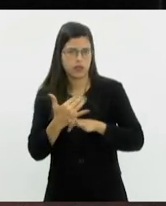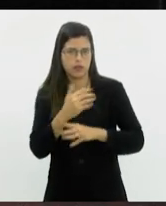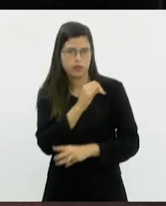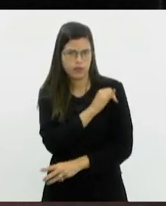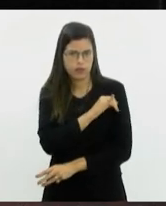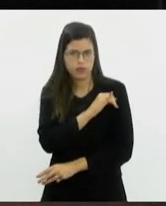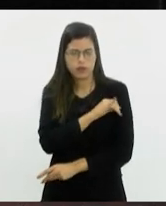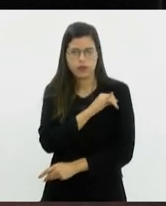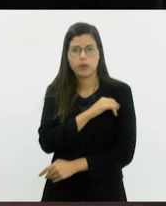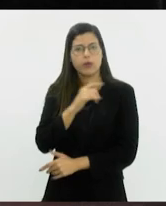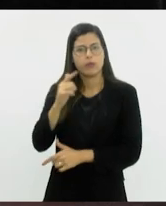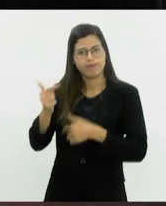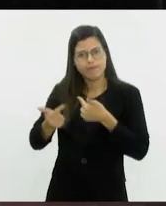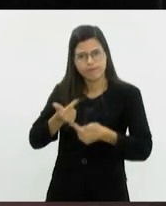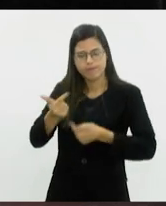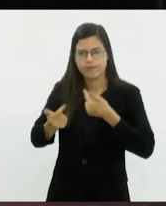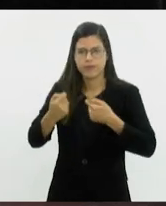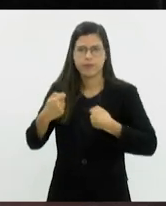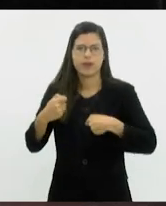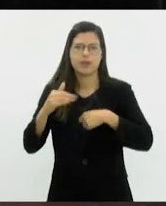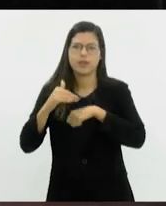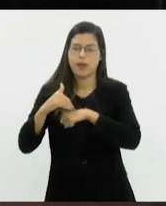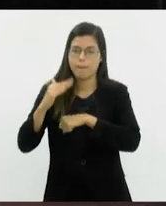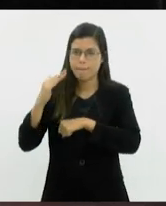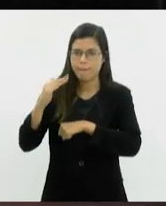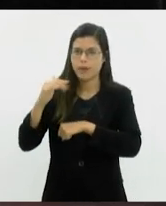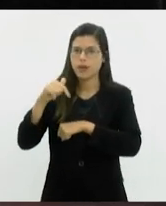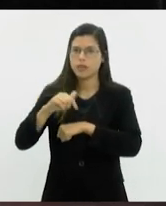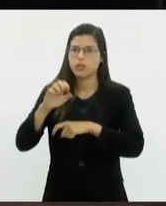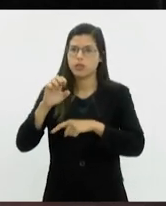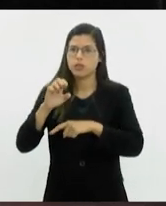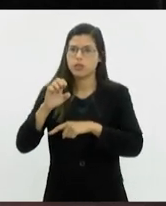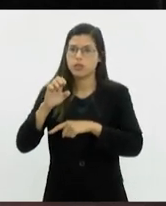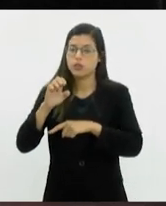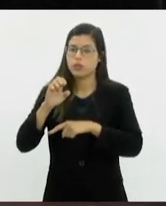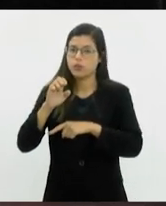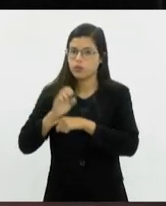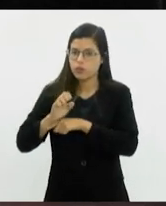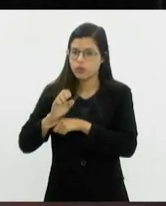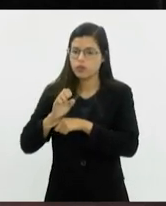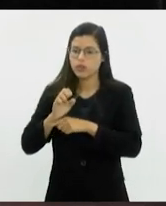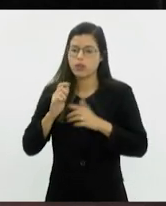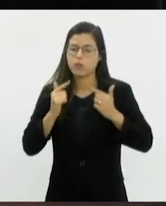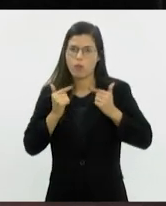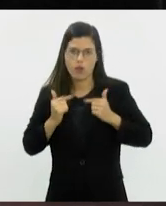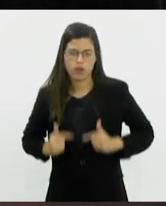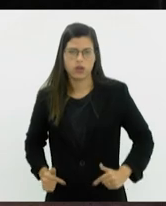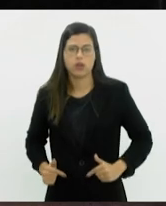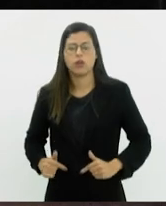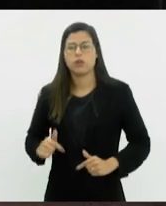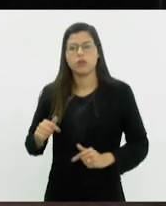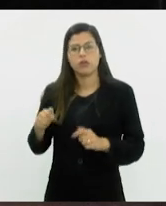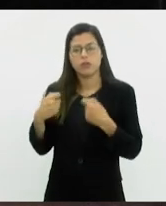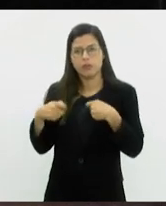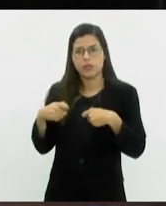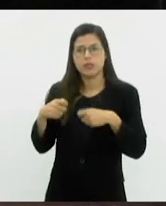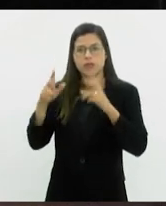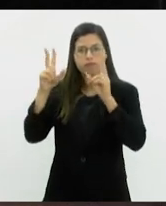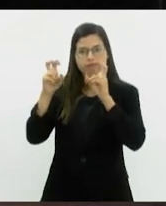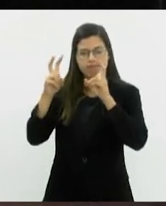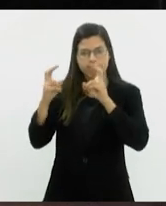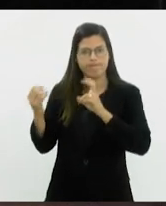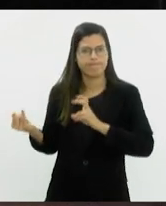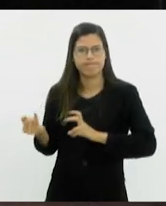é um trabalho que precisa ser feito cada vez mais num Estado laico, mas que precisa tratar desse tema com a importância